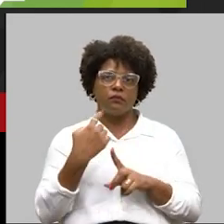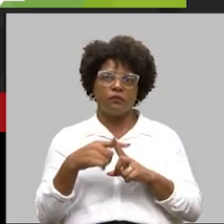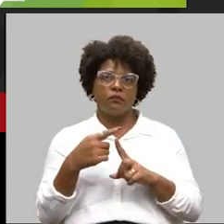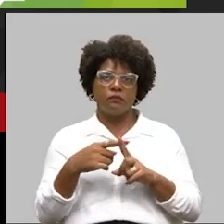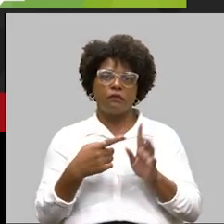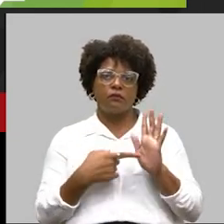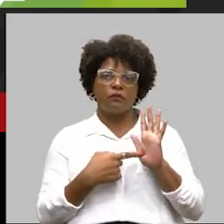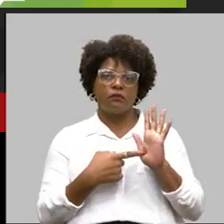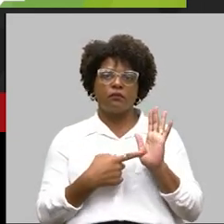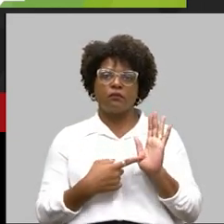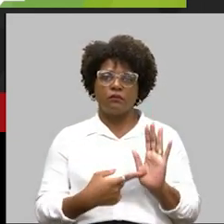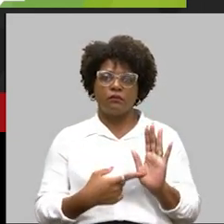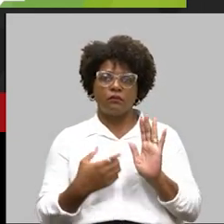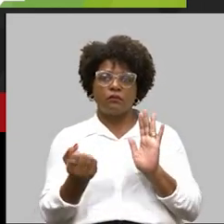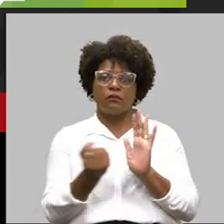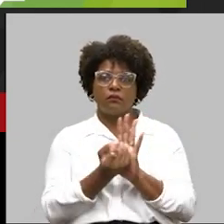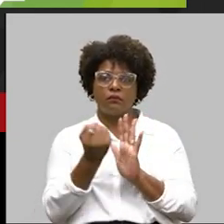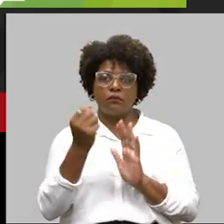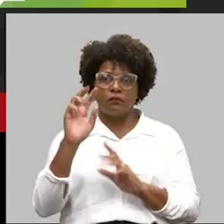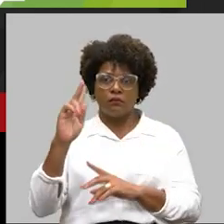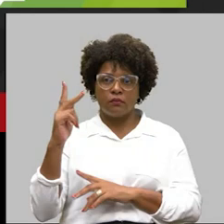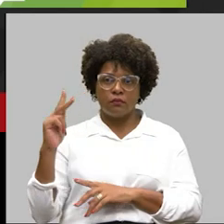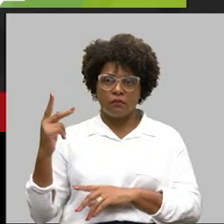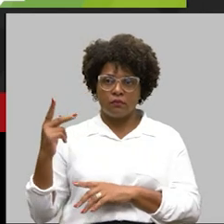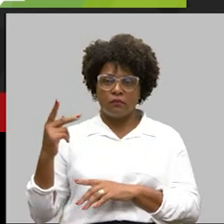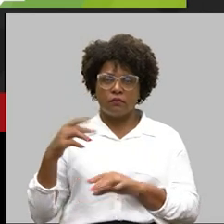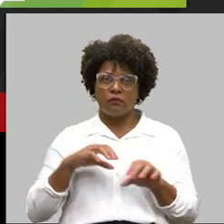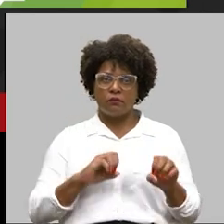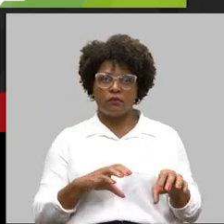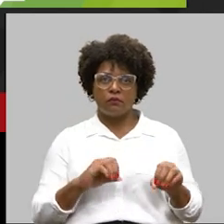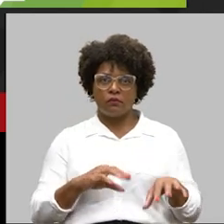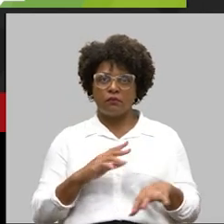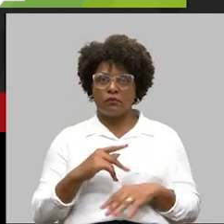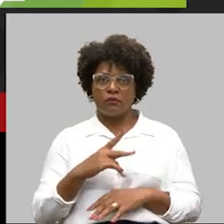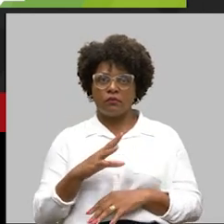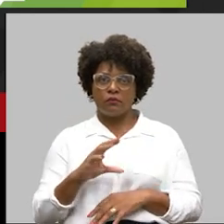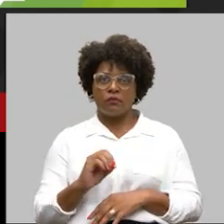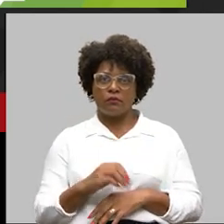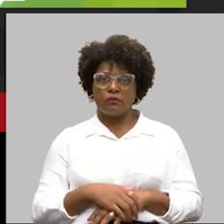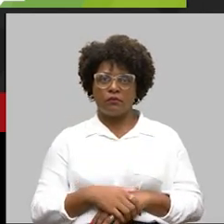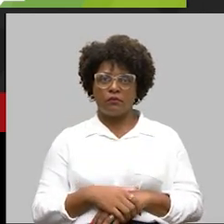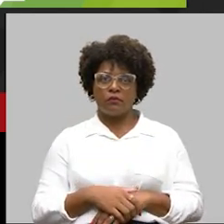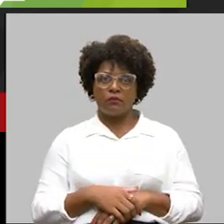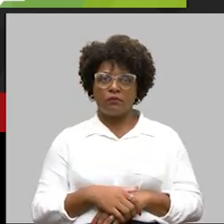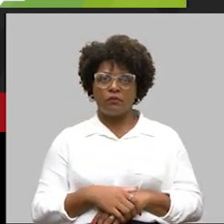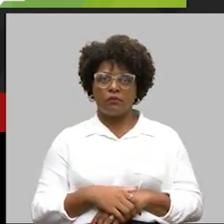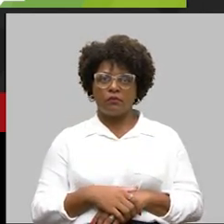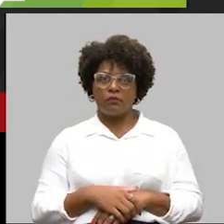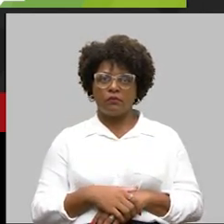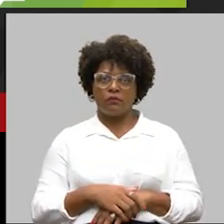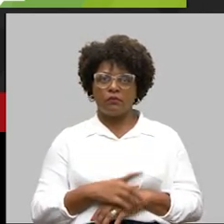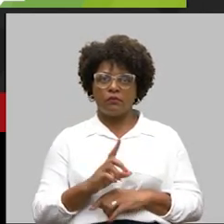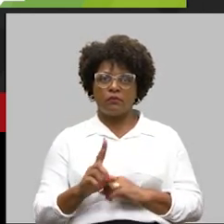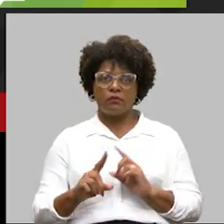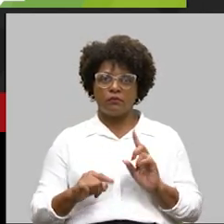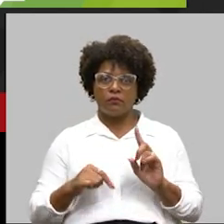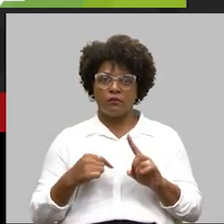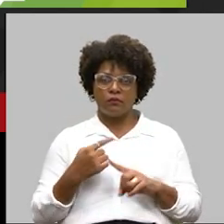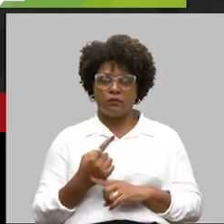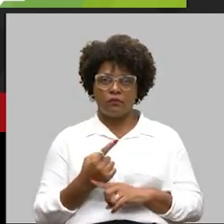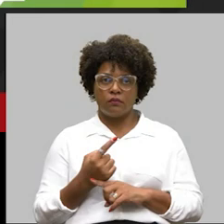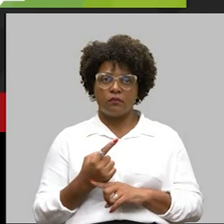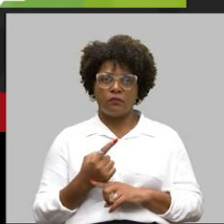também os Marcos históricos da educação do campo e após a essa luta